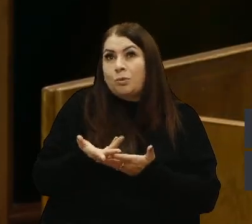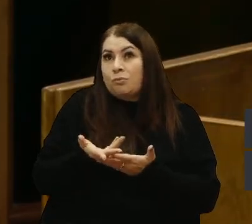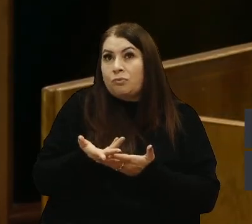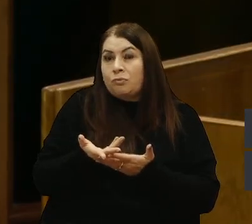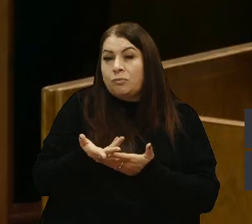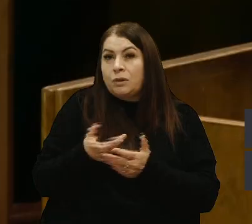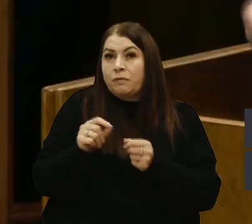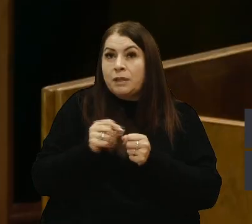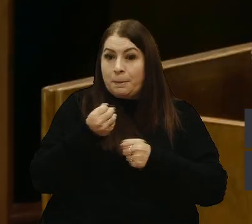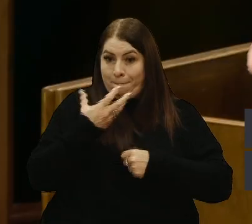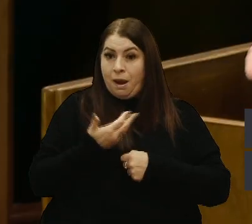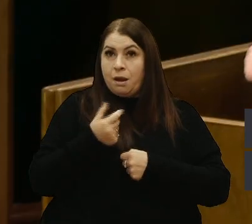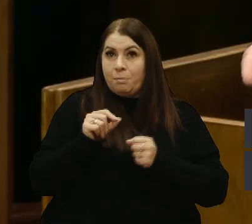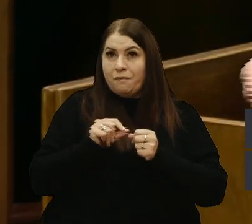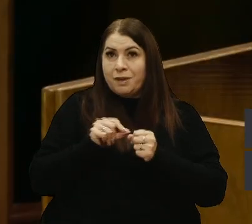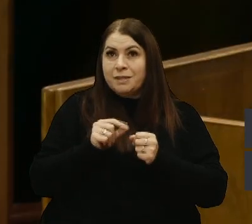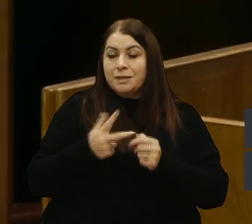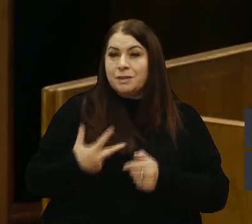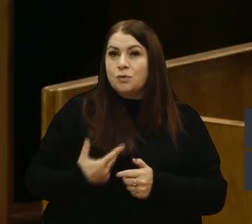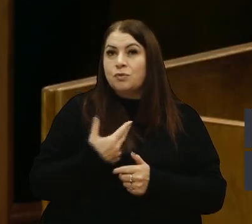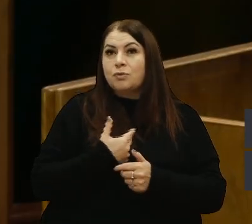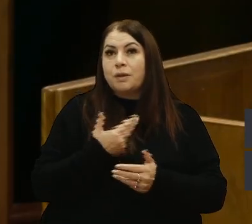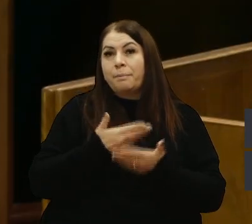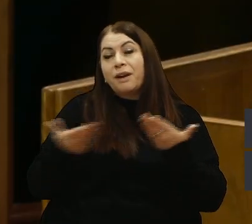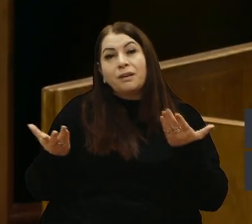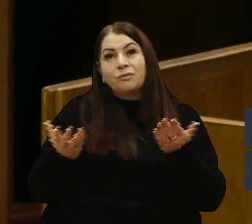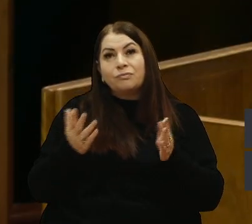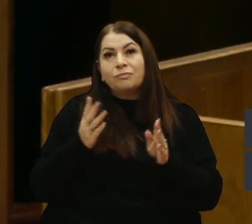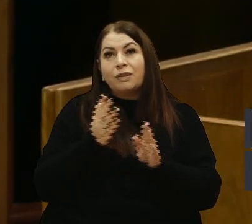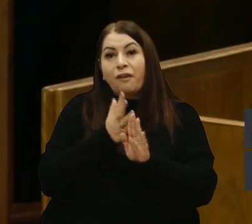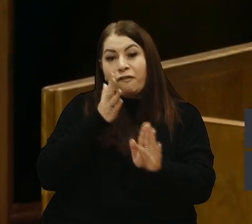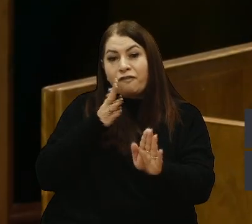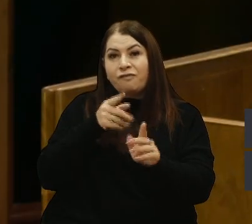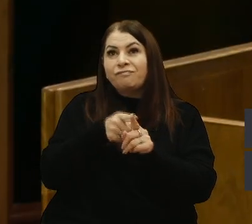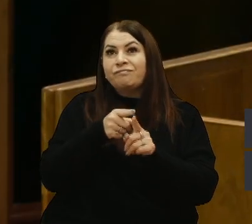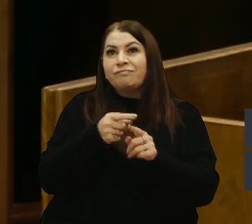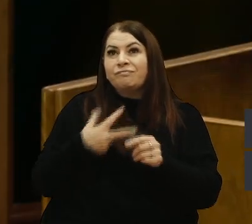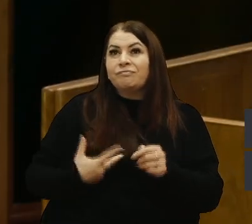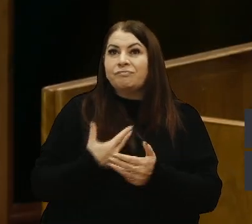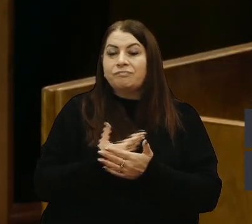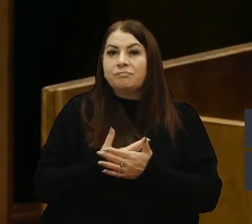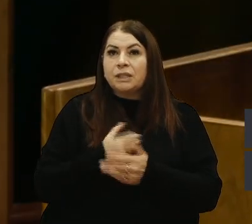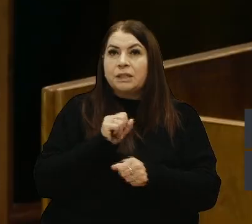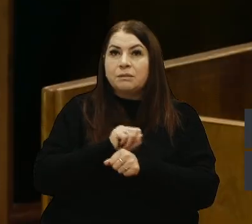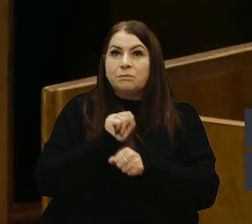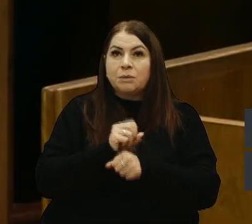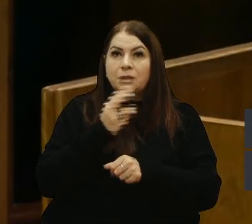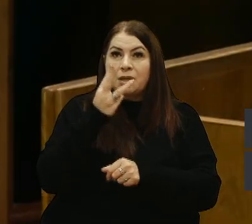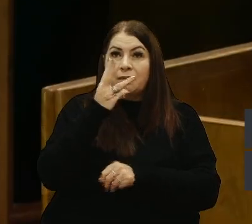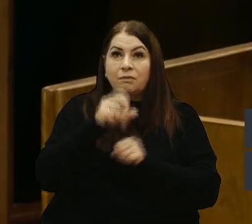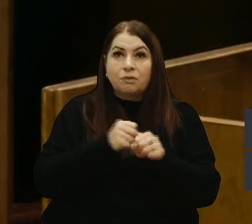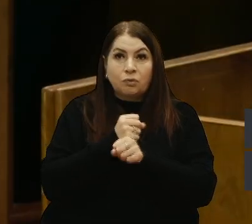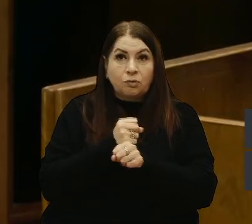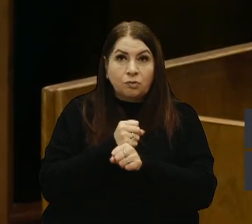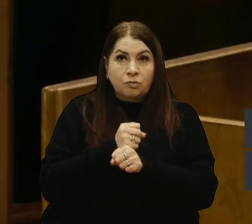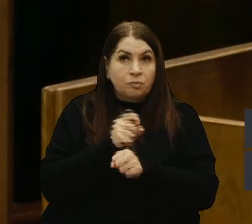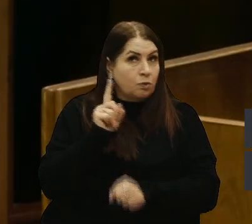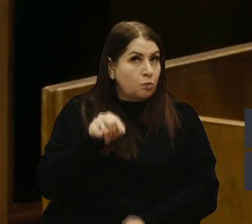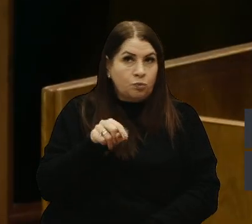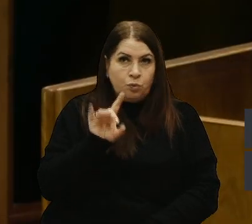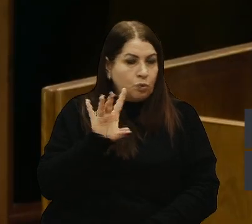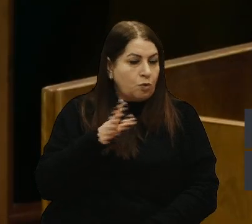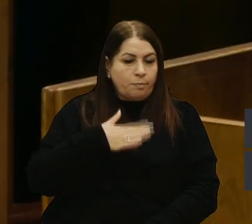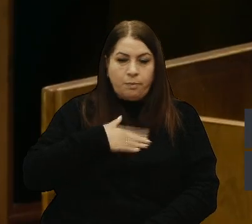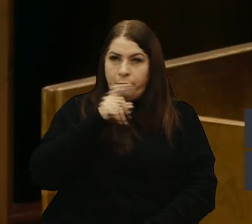ele ficasse bem para fazer a cirurgia, e aí ele perdeu a cirurgia, que ele estava aguardando há 3 anos. Isso não é só com